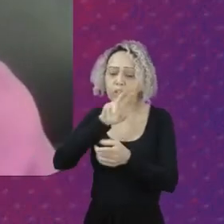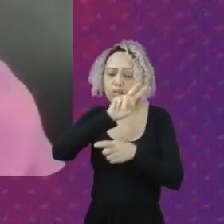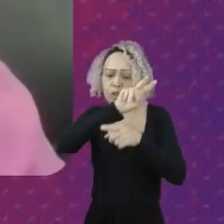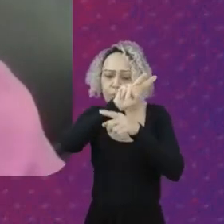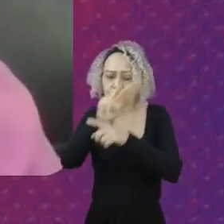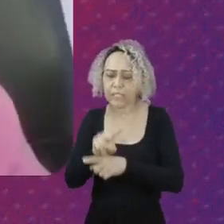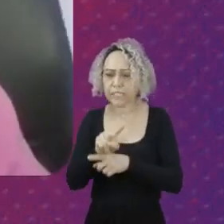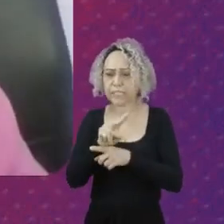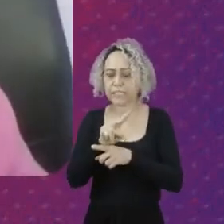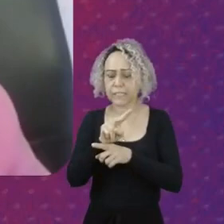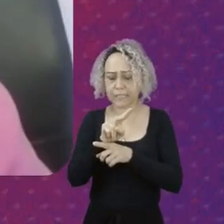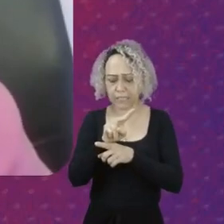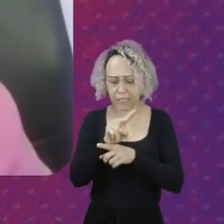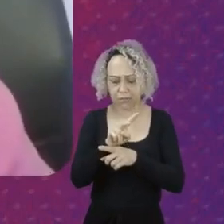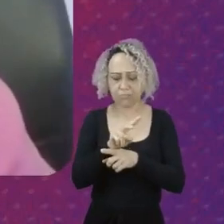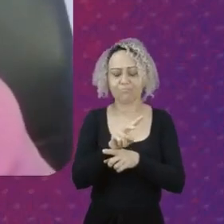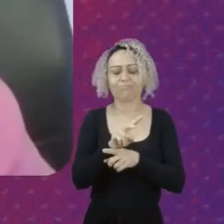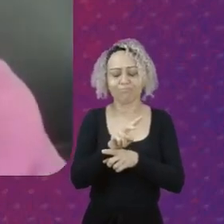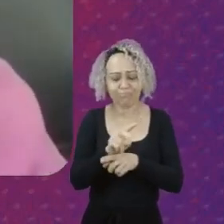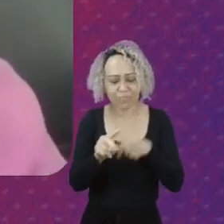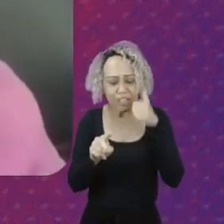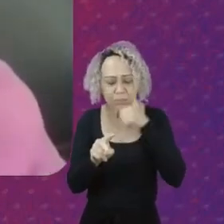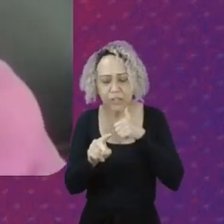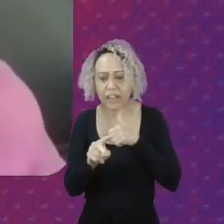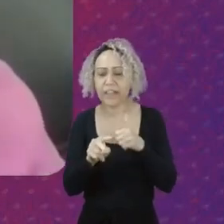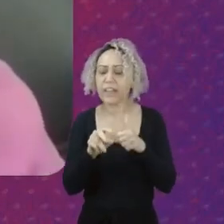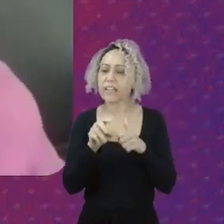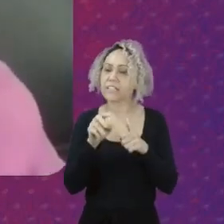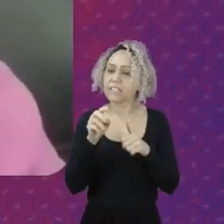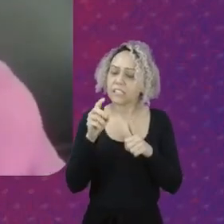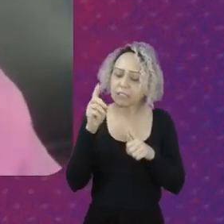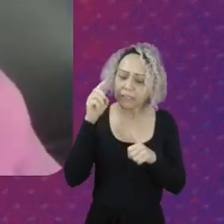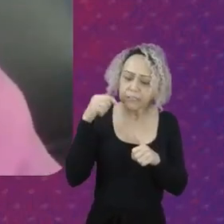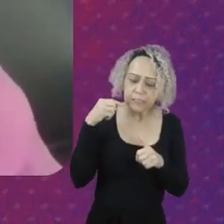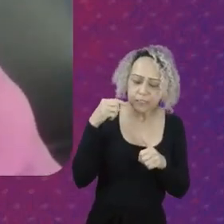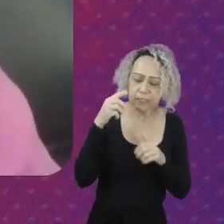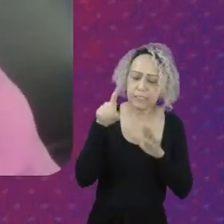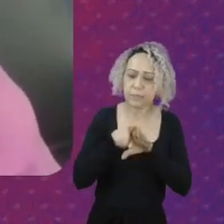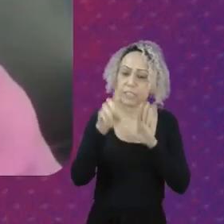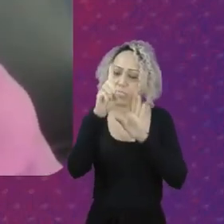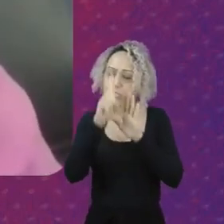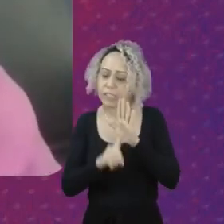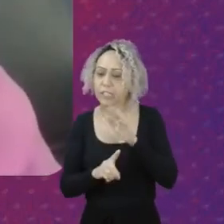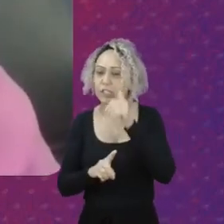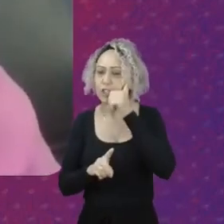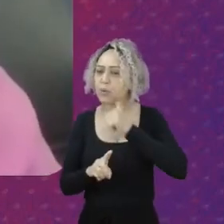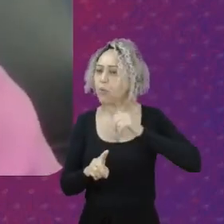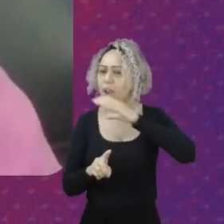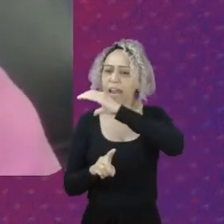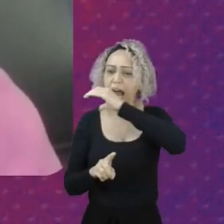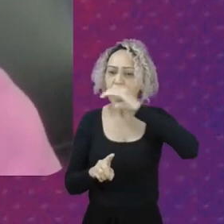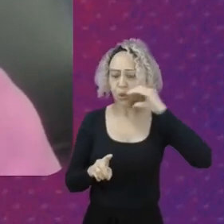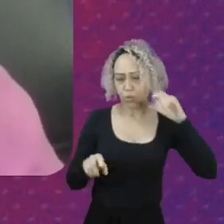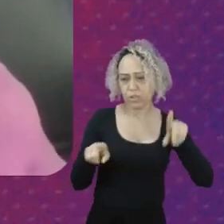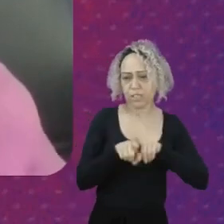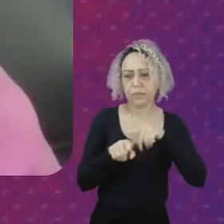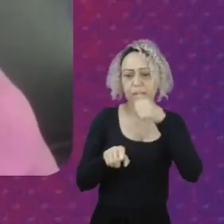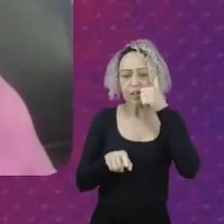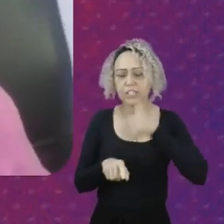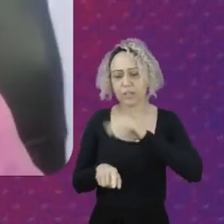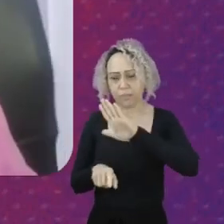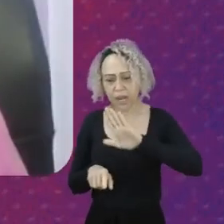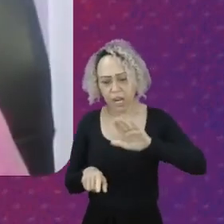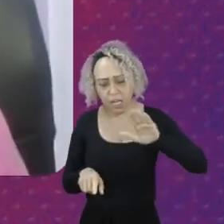e de defesa de direitos de mulheres e meninas aqui no estado de Alagoas. Hoje a gente vai ter